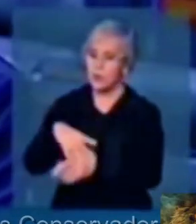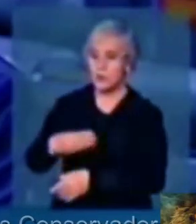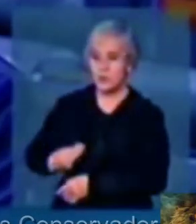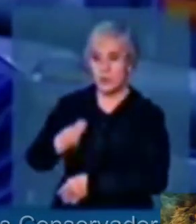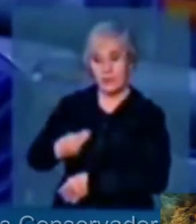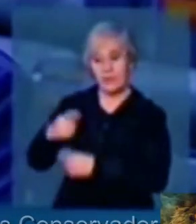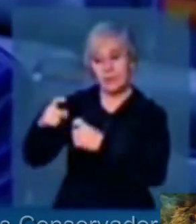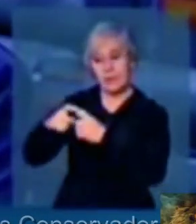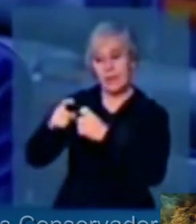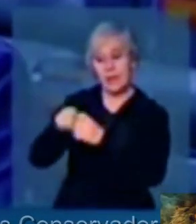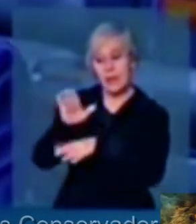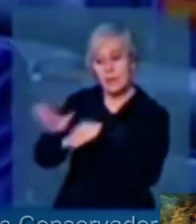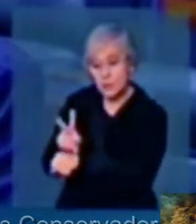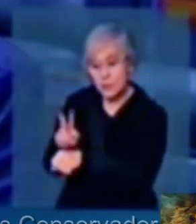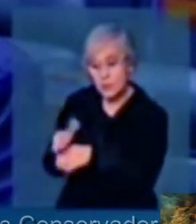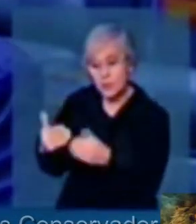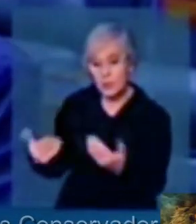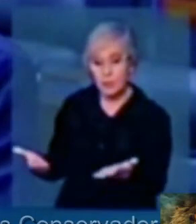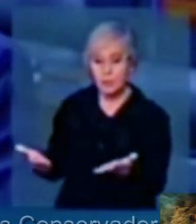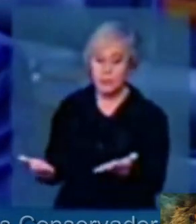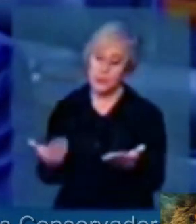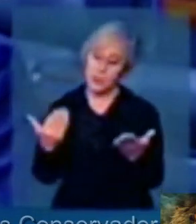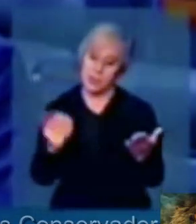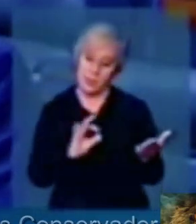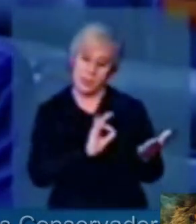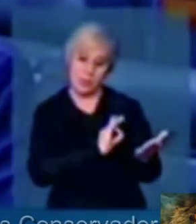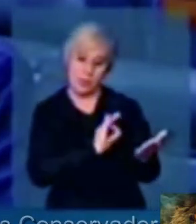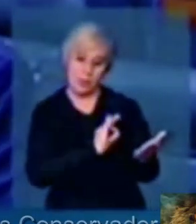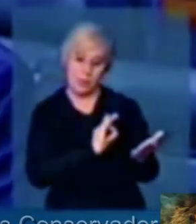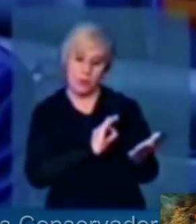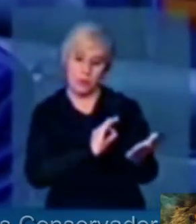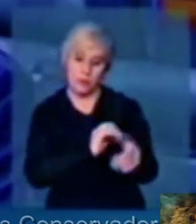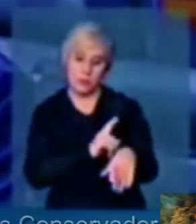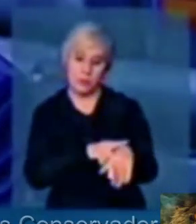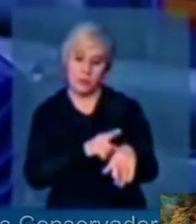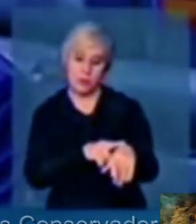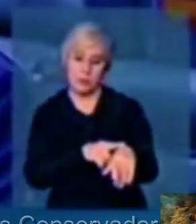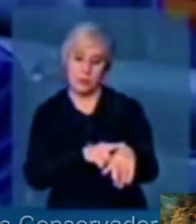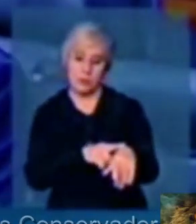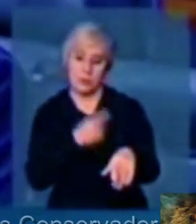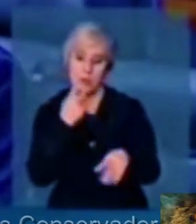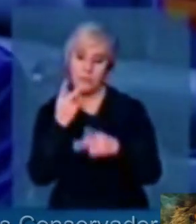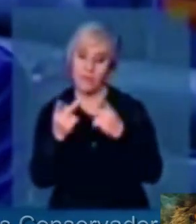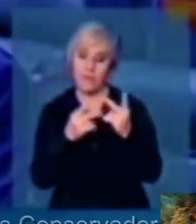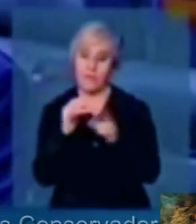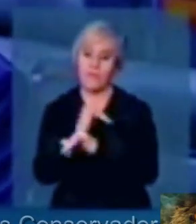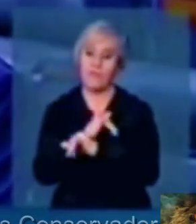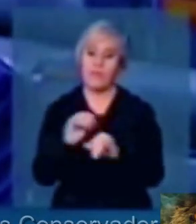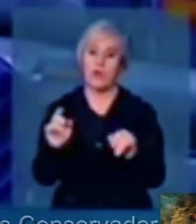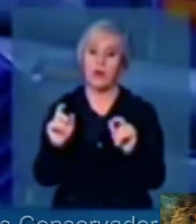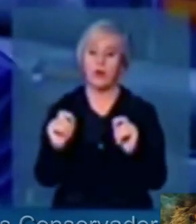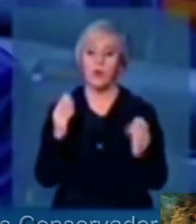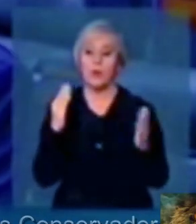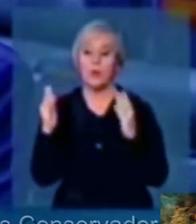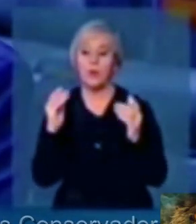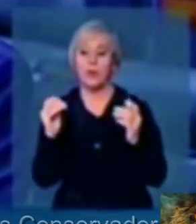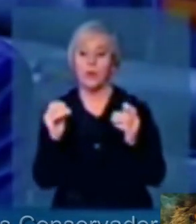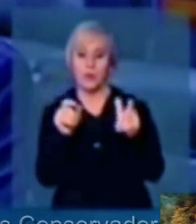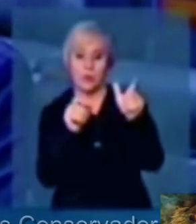que atuar. E o inspetor, o agente, quando saiu do ônibus, teria falado, segundo a imprensa, em relação ao que